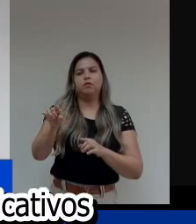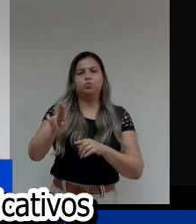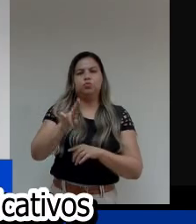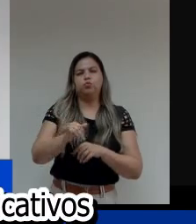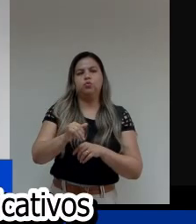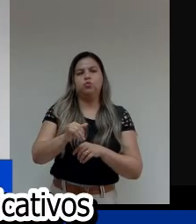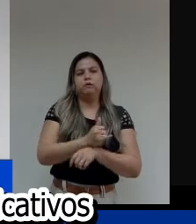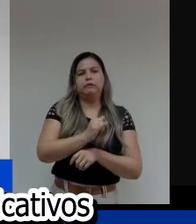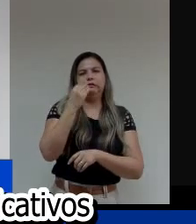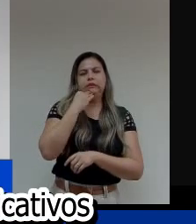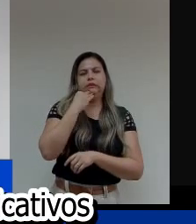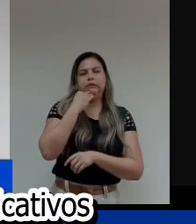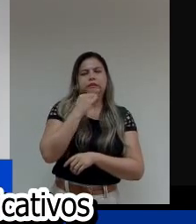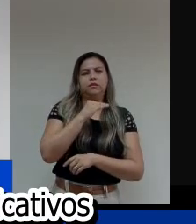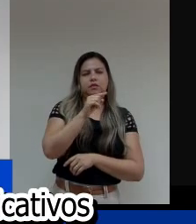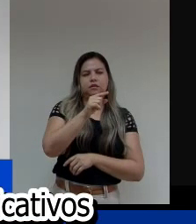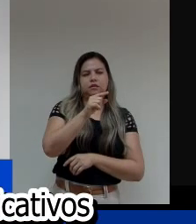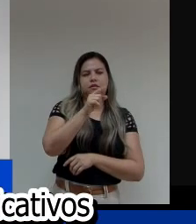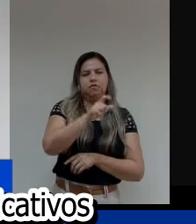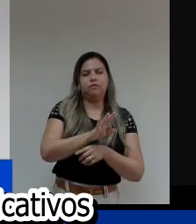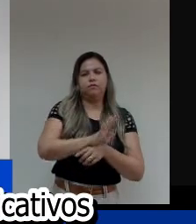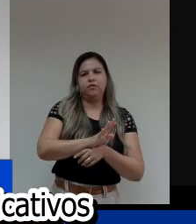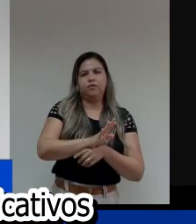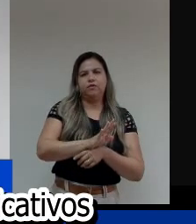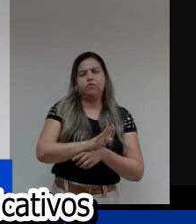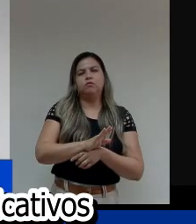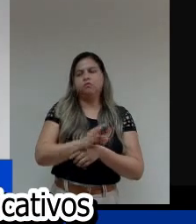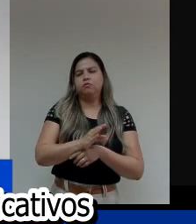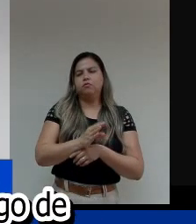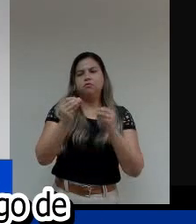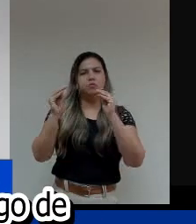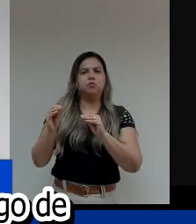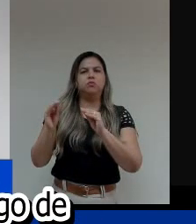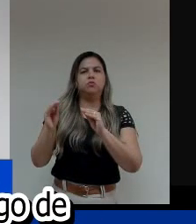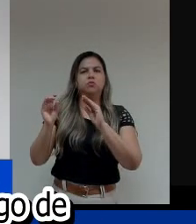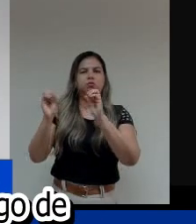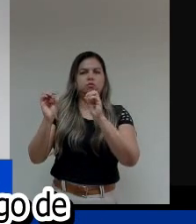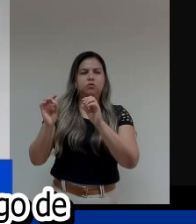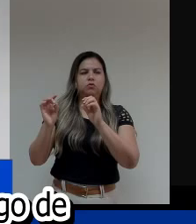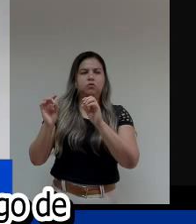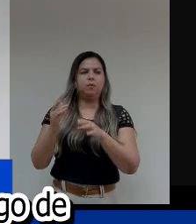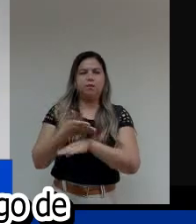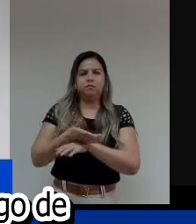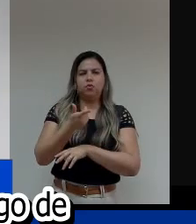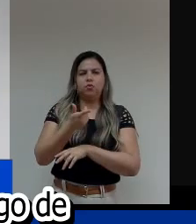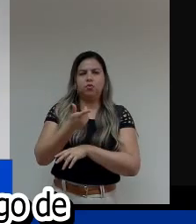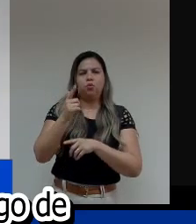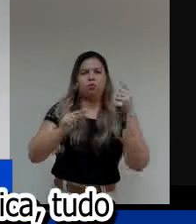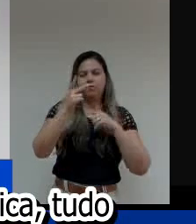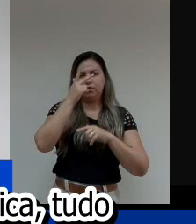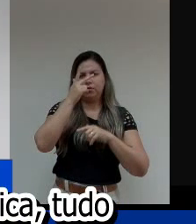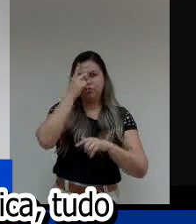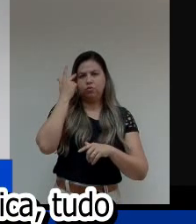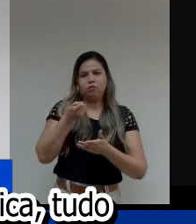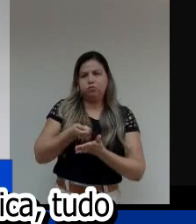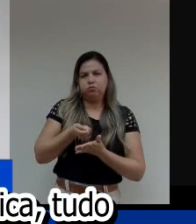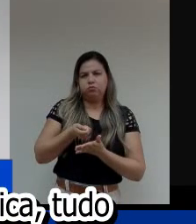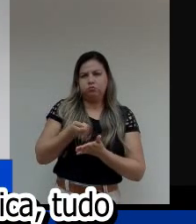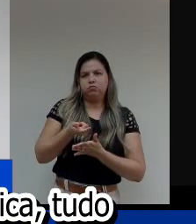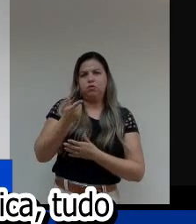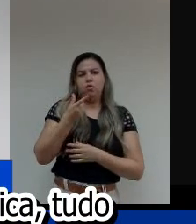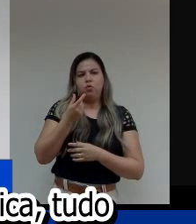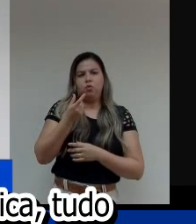A publicação ocorreu em perfil pessoal, sem indicativos de participação de agentes públicos ou emprego de bens ou